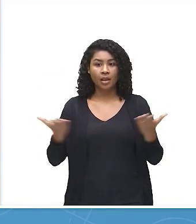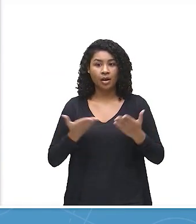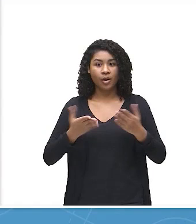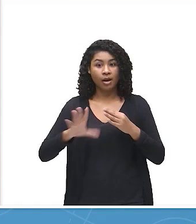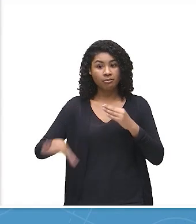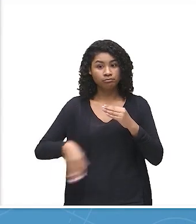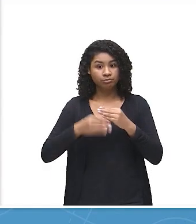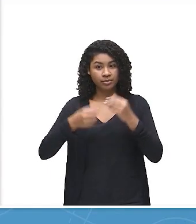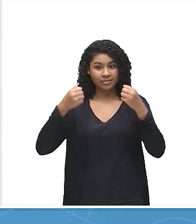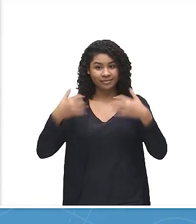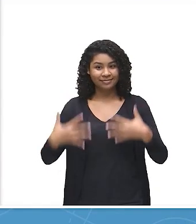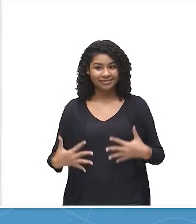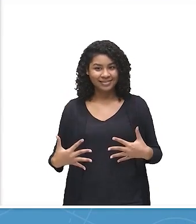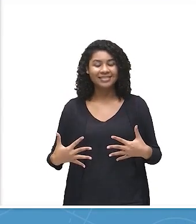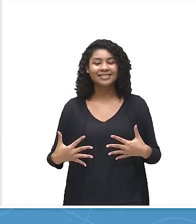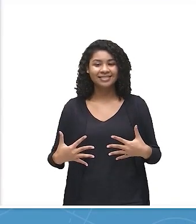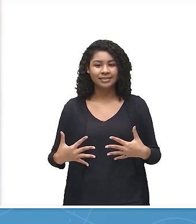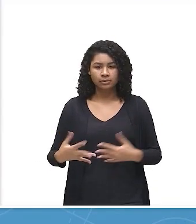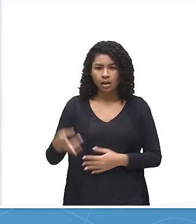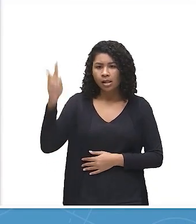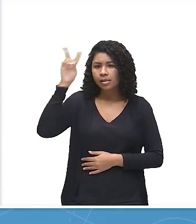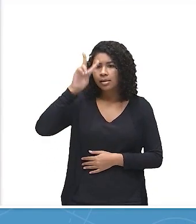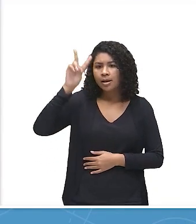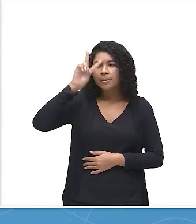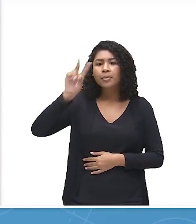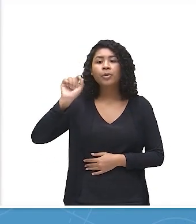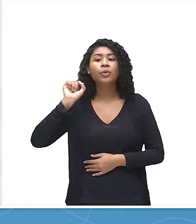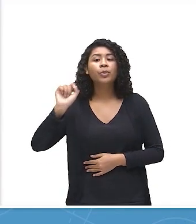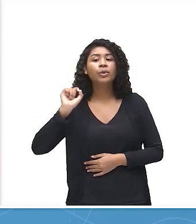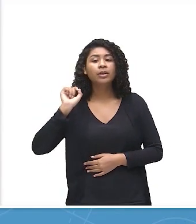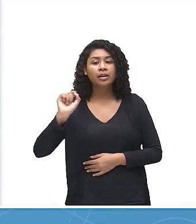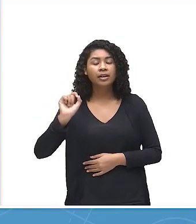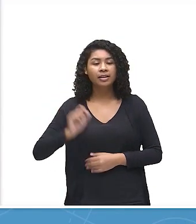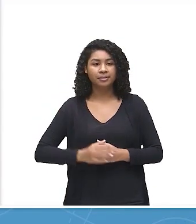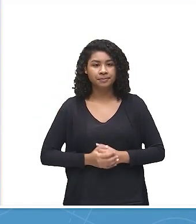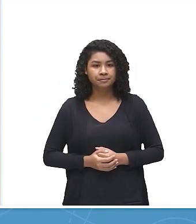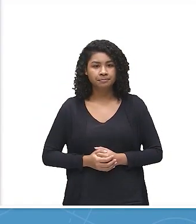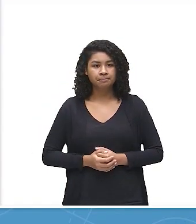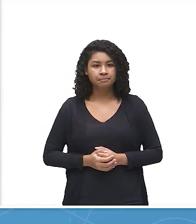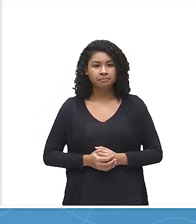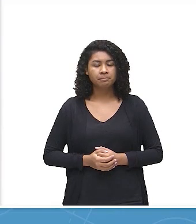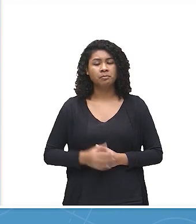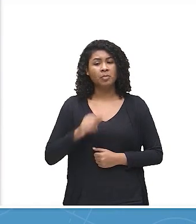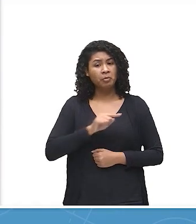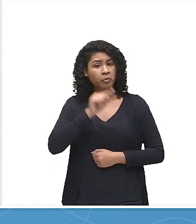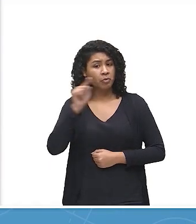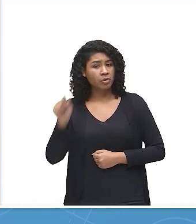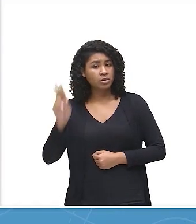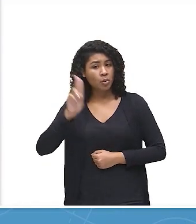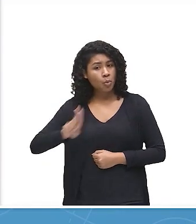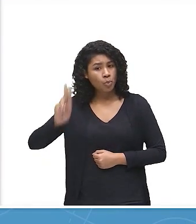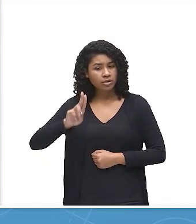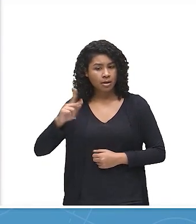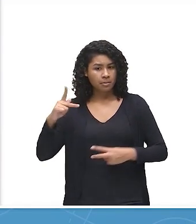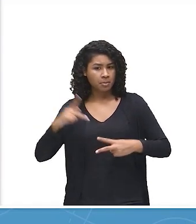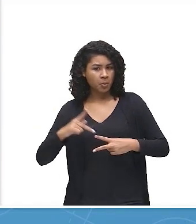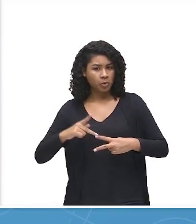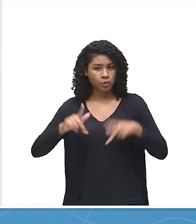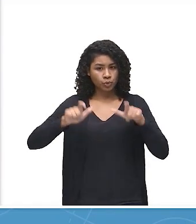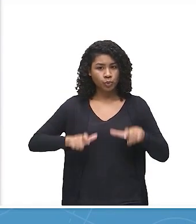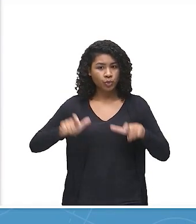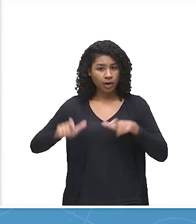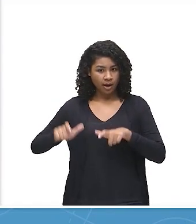as prepositions of place, as preposições de lugar. Vamos lá, Jamile disse que ela era o D, que legal, né? Estão